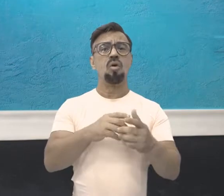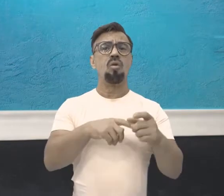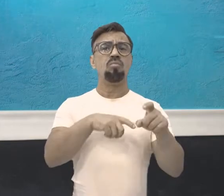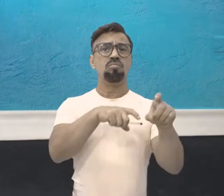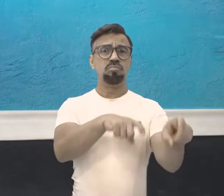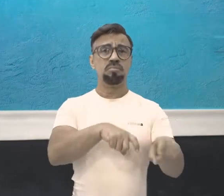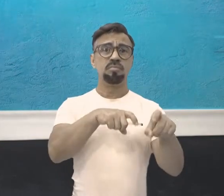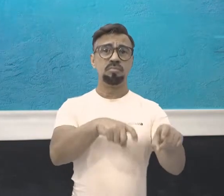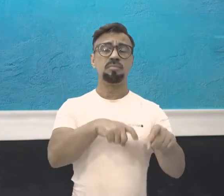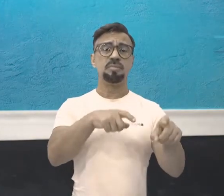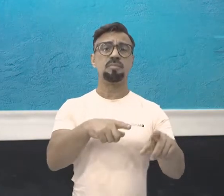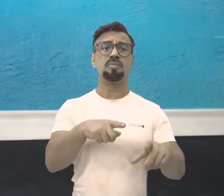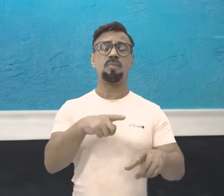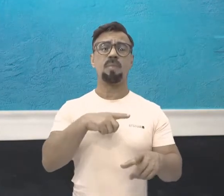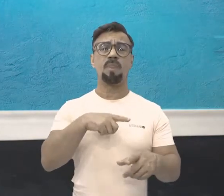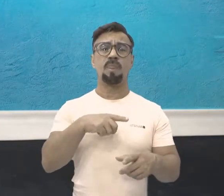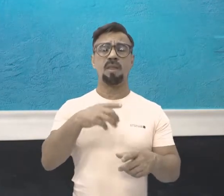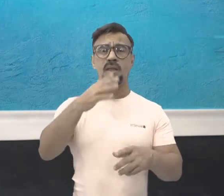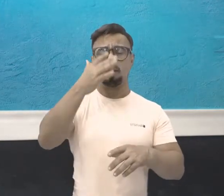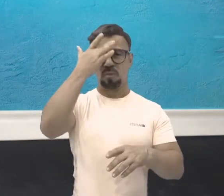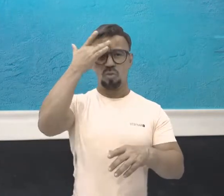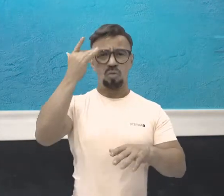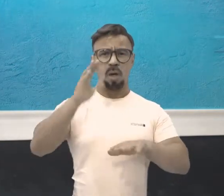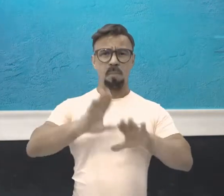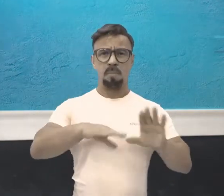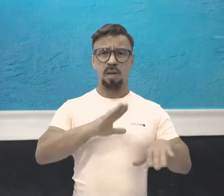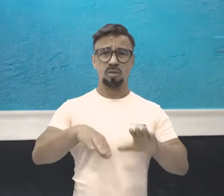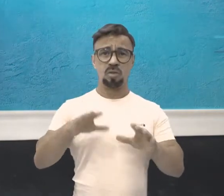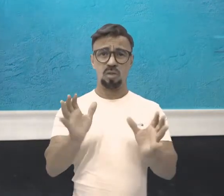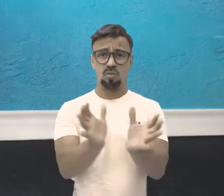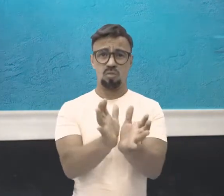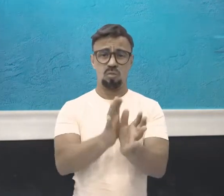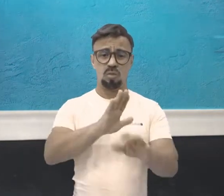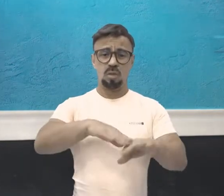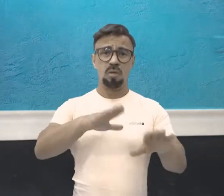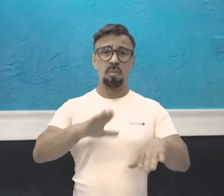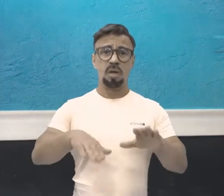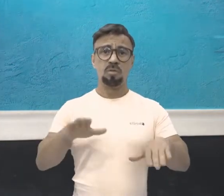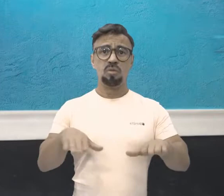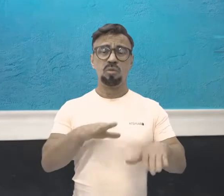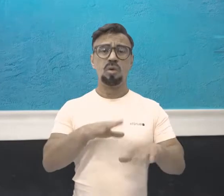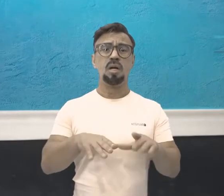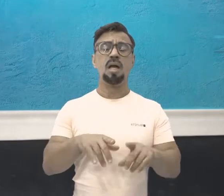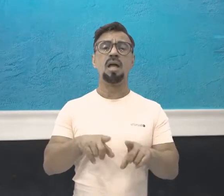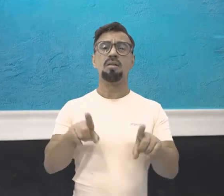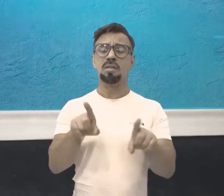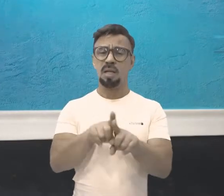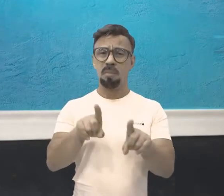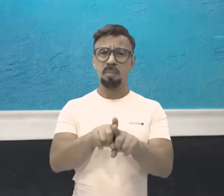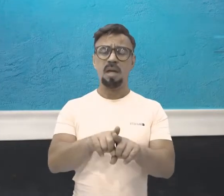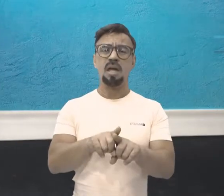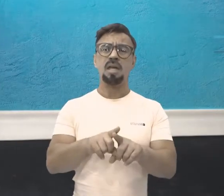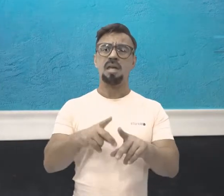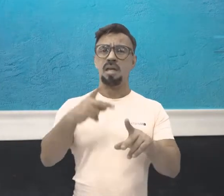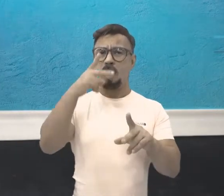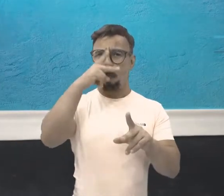lança. Os batuqueiros são normalmente do mesmo maracatu.